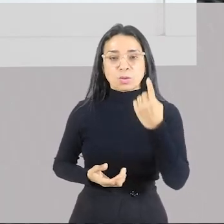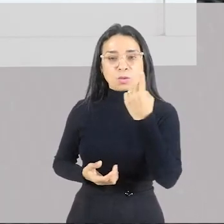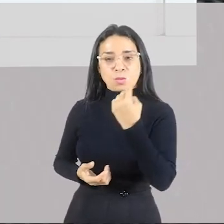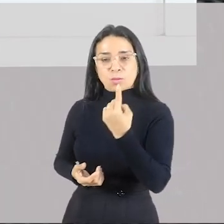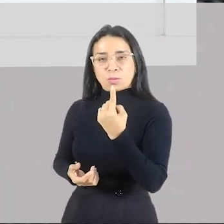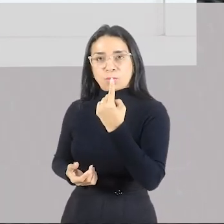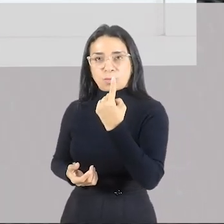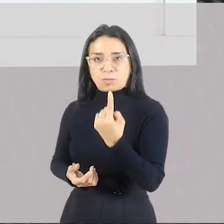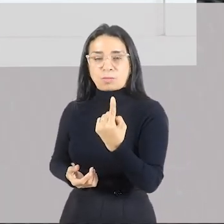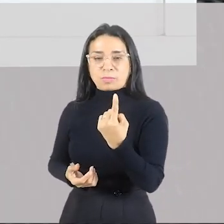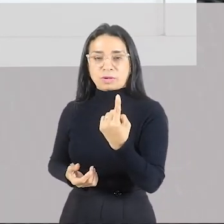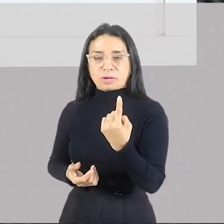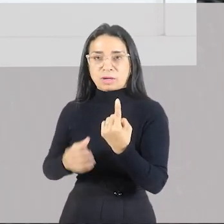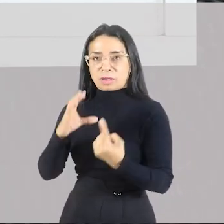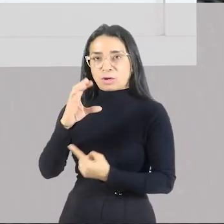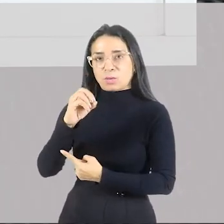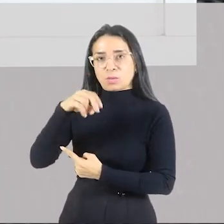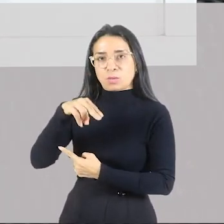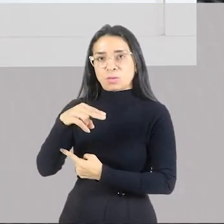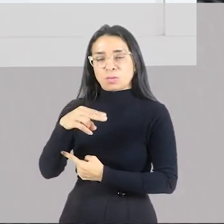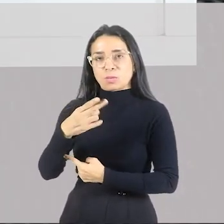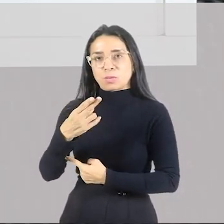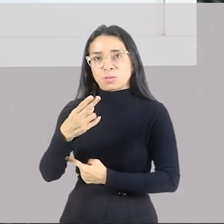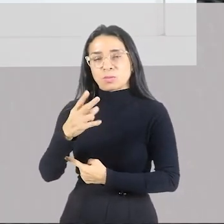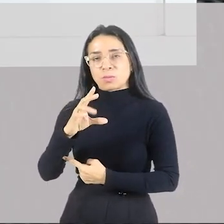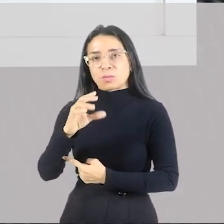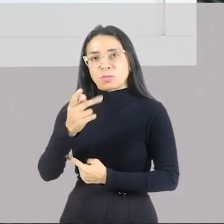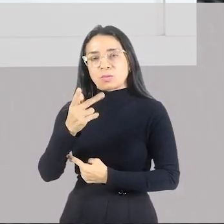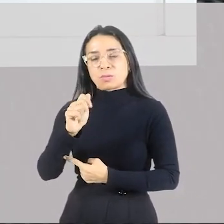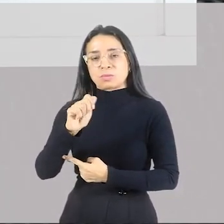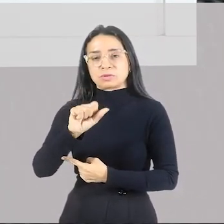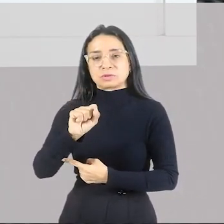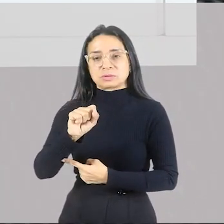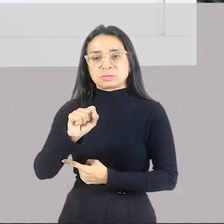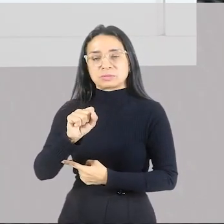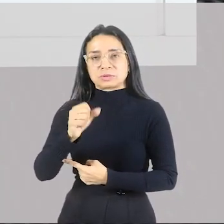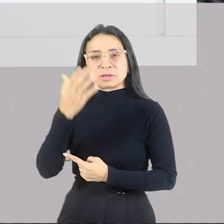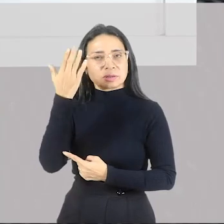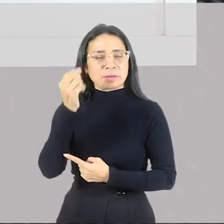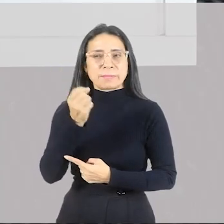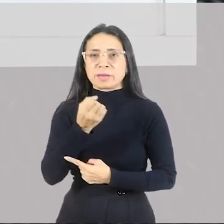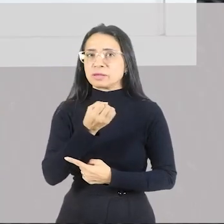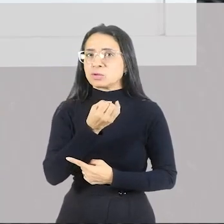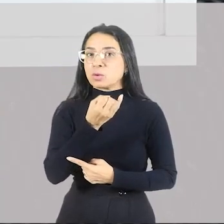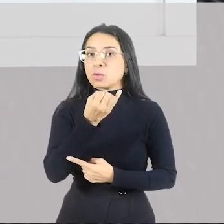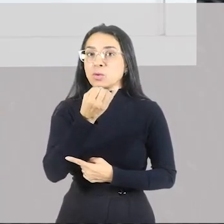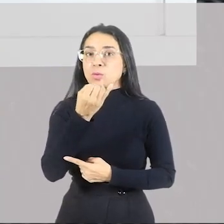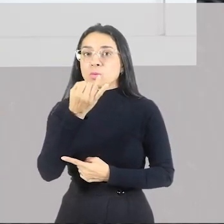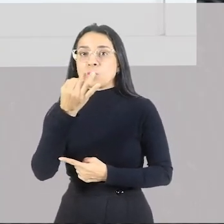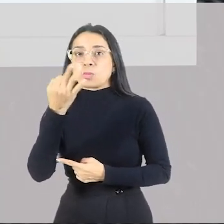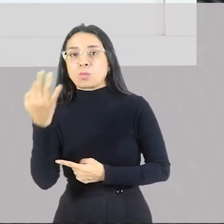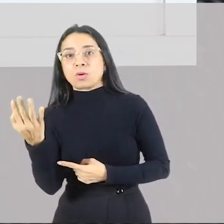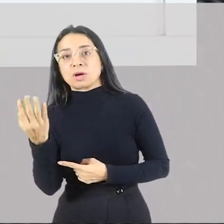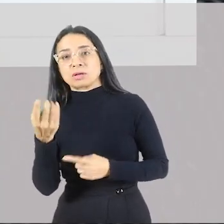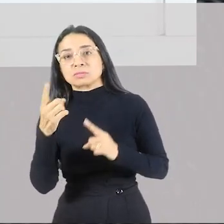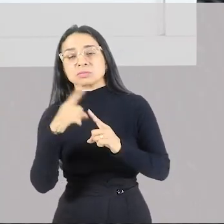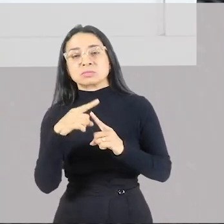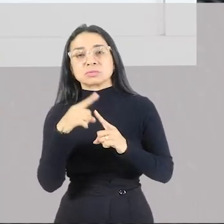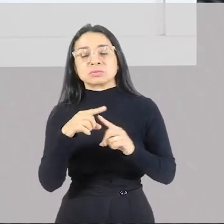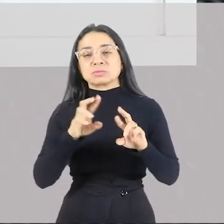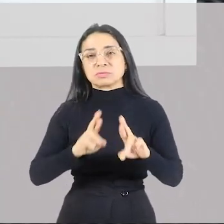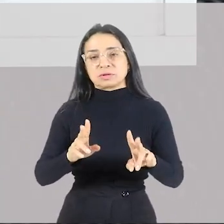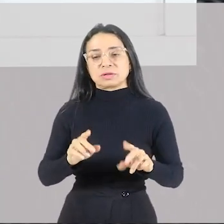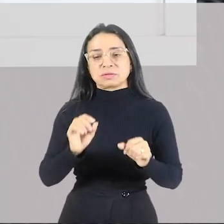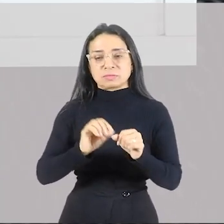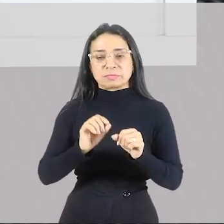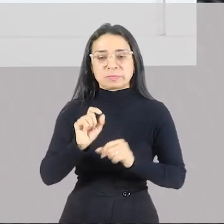das 2 conchas ele vai tirar um. Ele quer saber de quantas maneiras diferentes ele vai fazer isso. Então uma questão que você pode